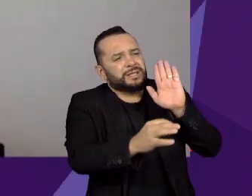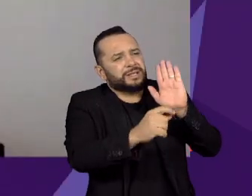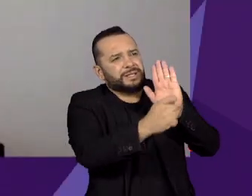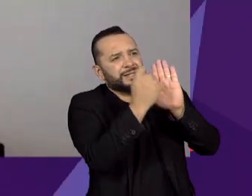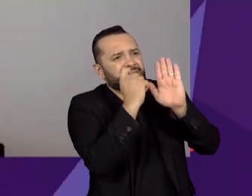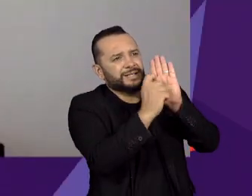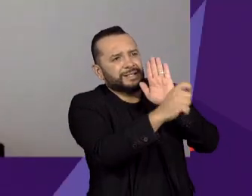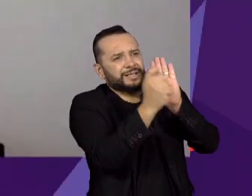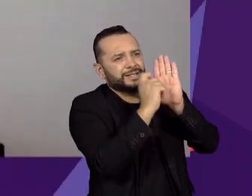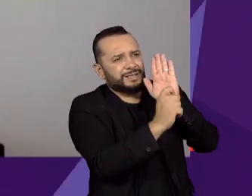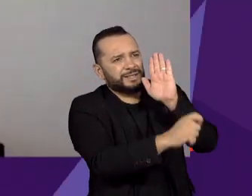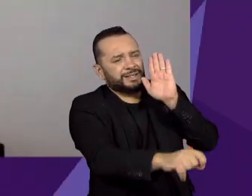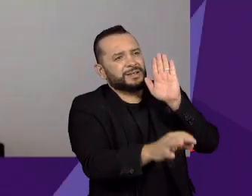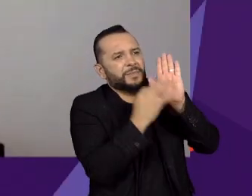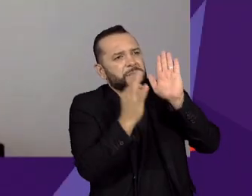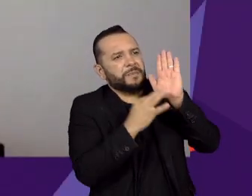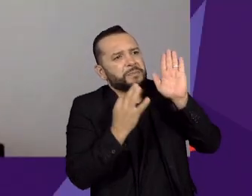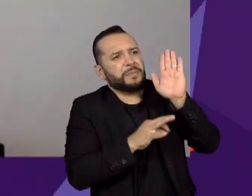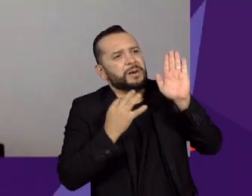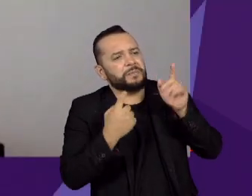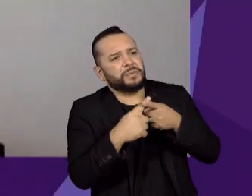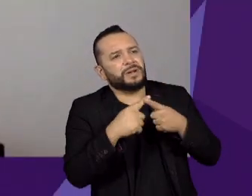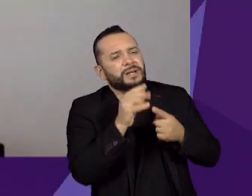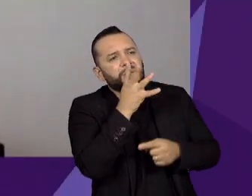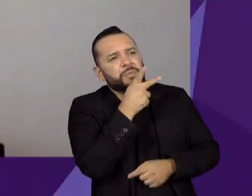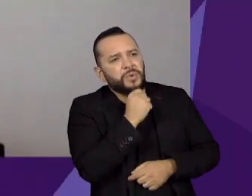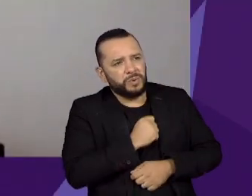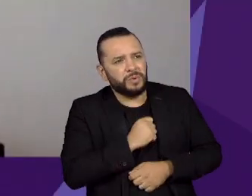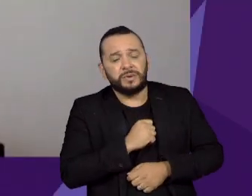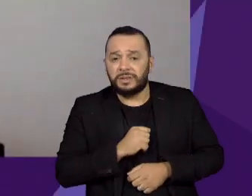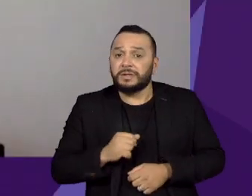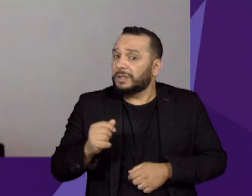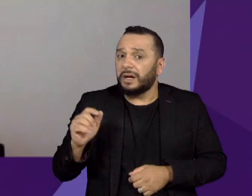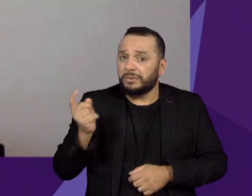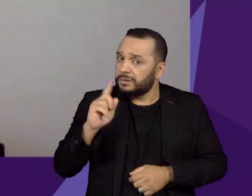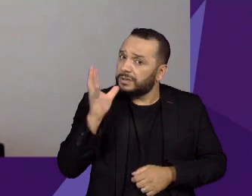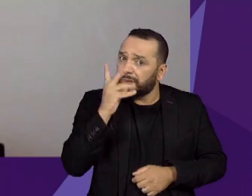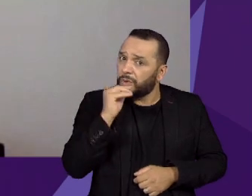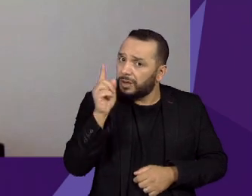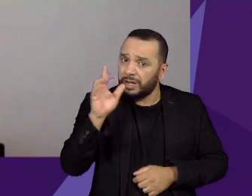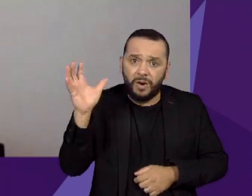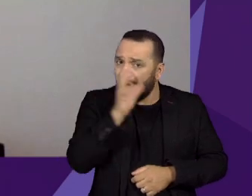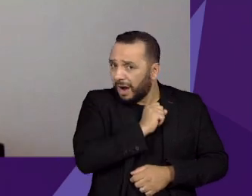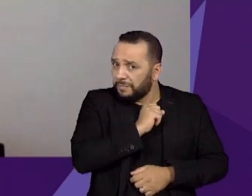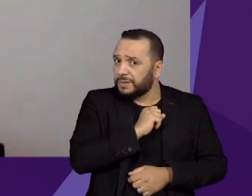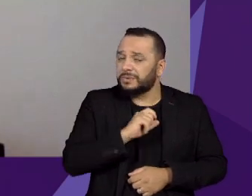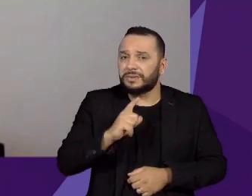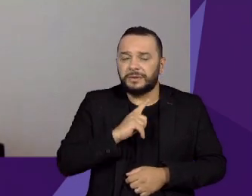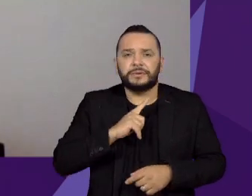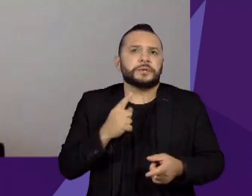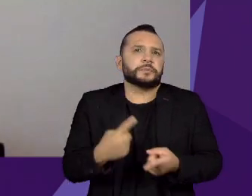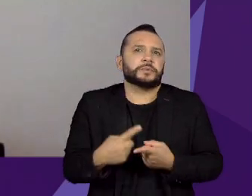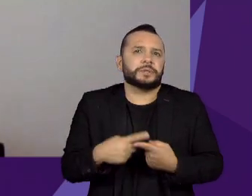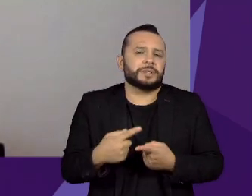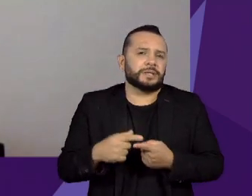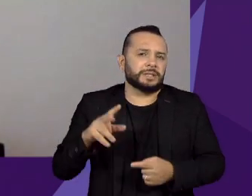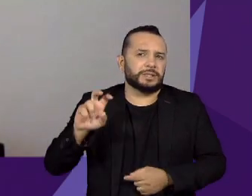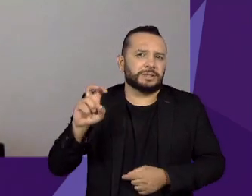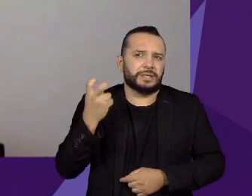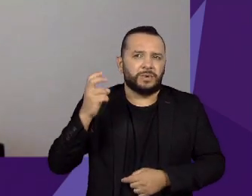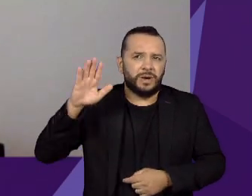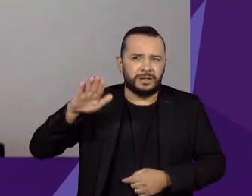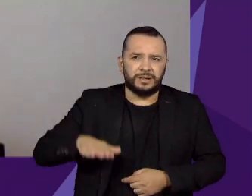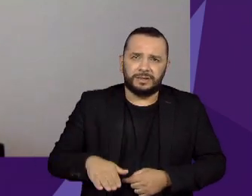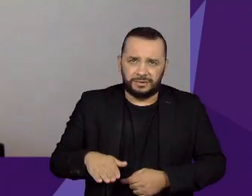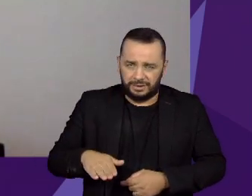recorde mundial de velocidade, porque isso daí tudo nasceu assim, Marcelo, era 5 horas da tarde,